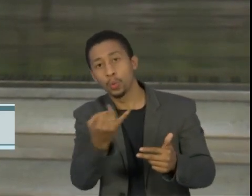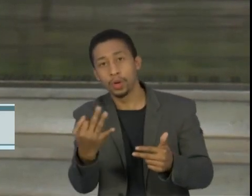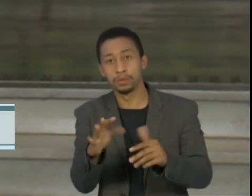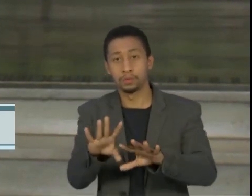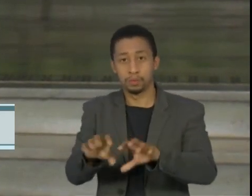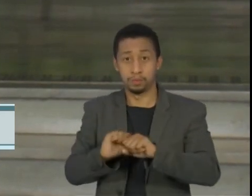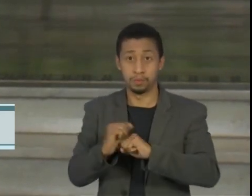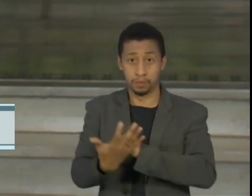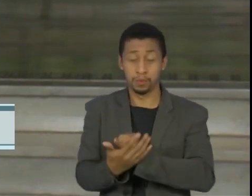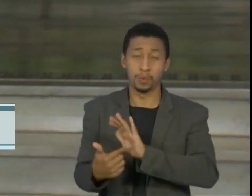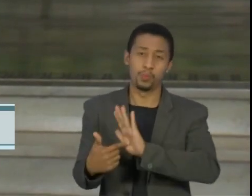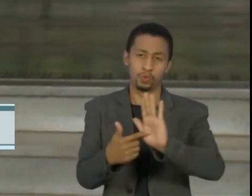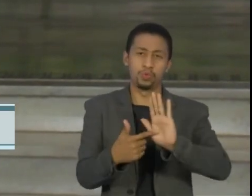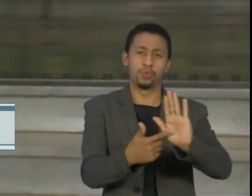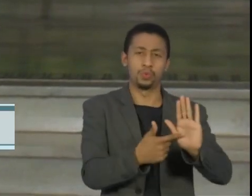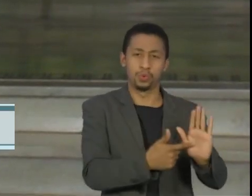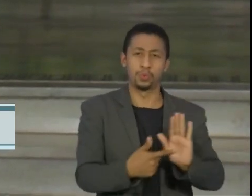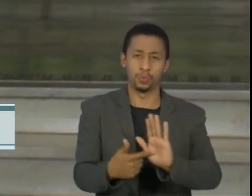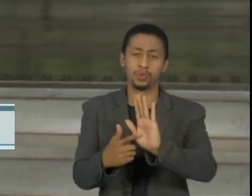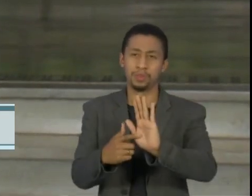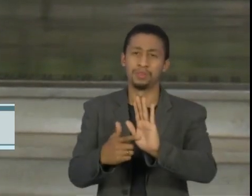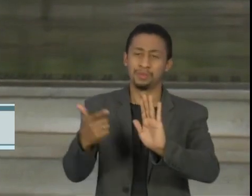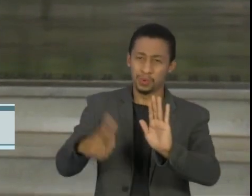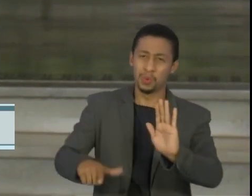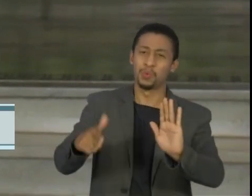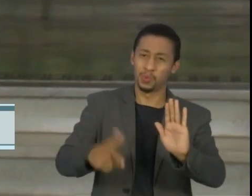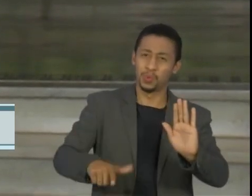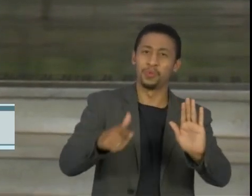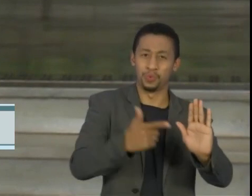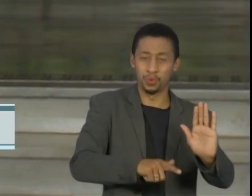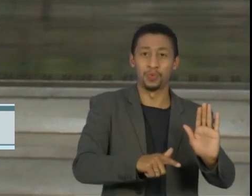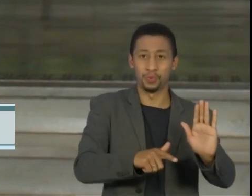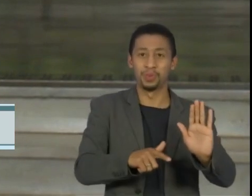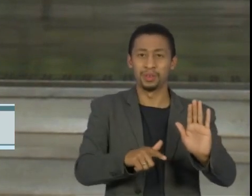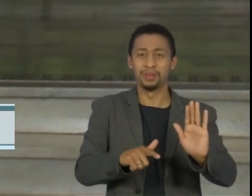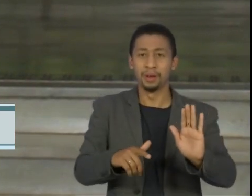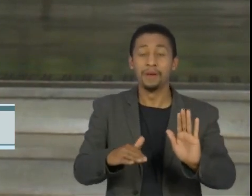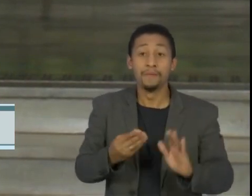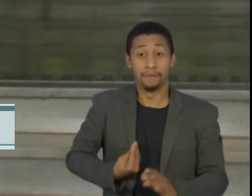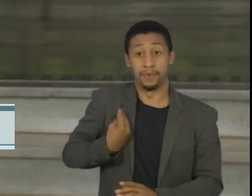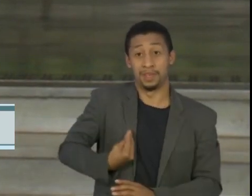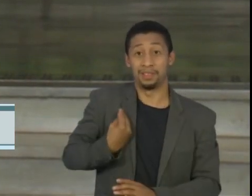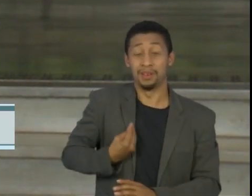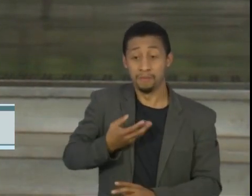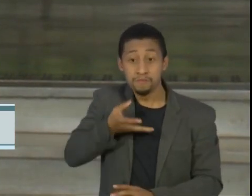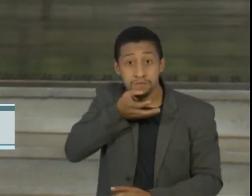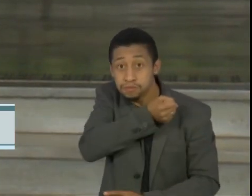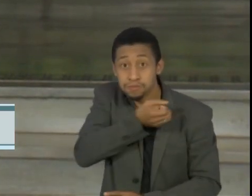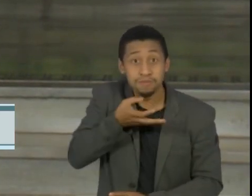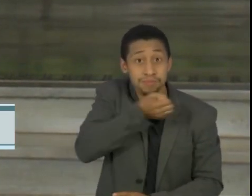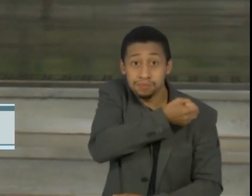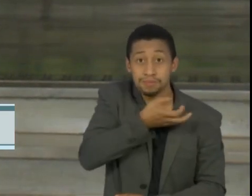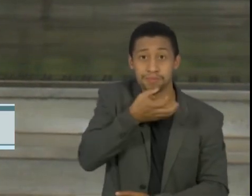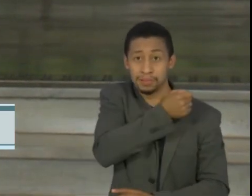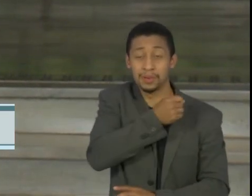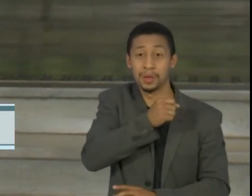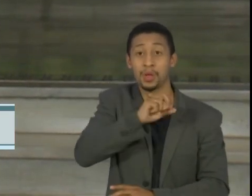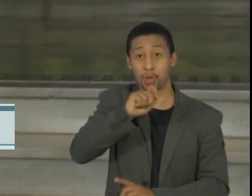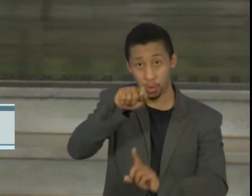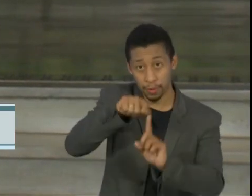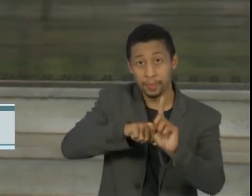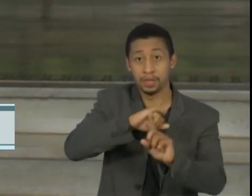de imprensa. Centenas de vidas foram poupadas no mês de junho. pela